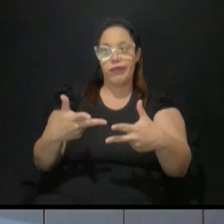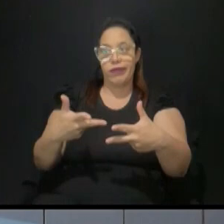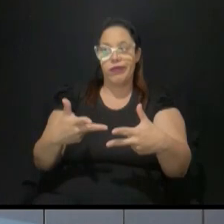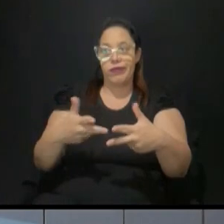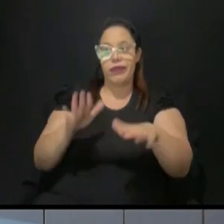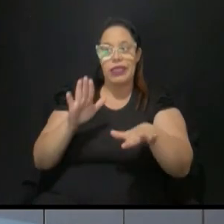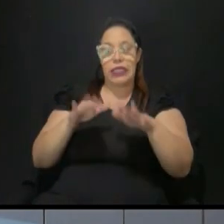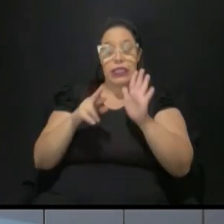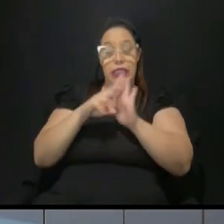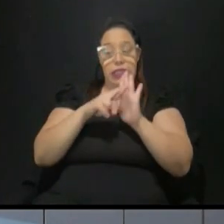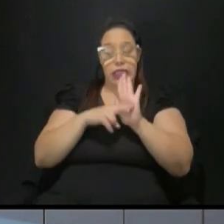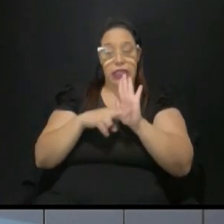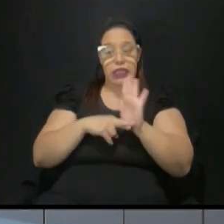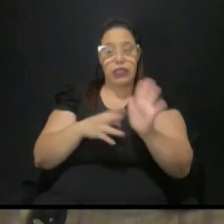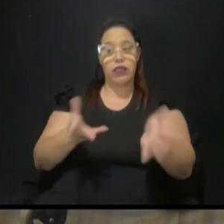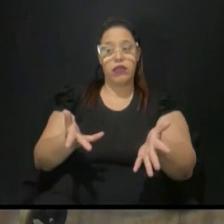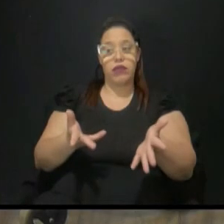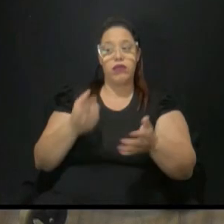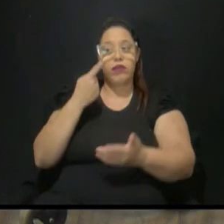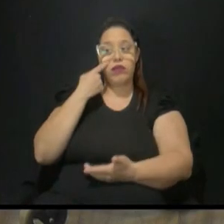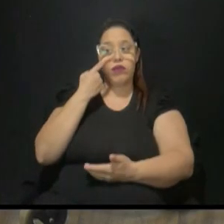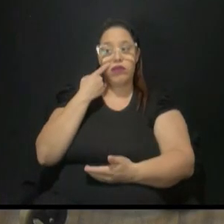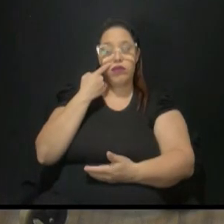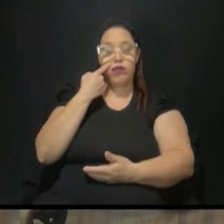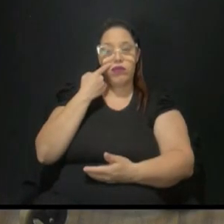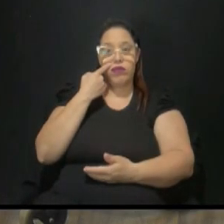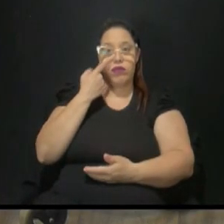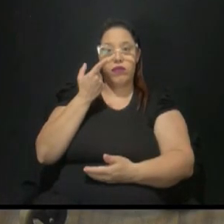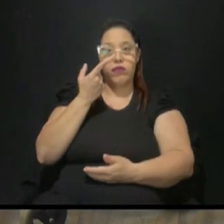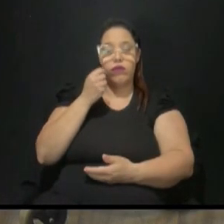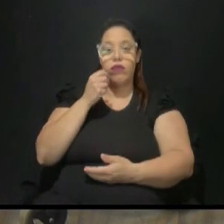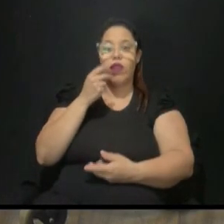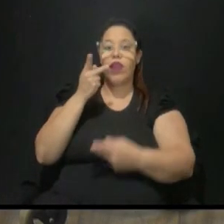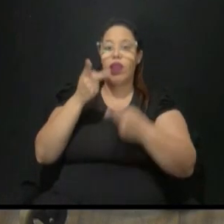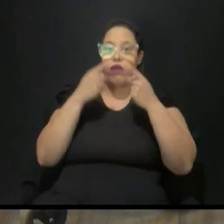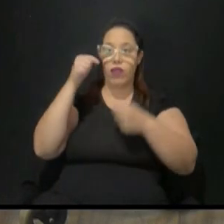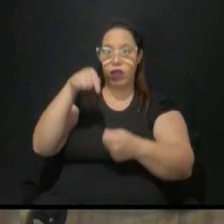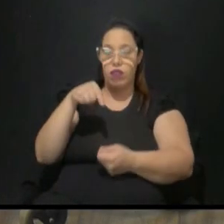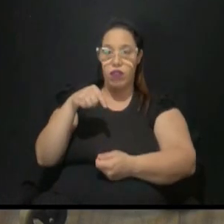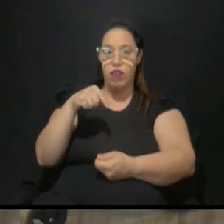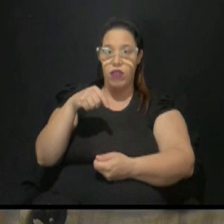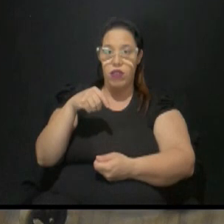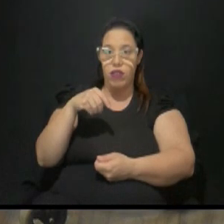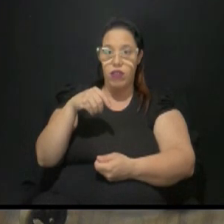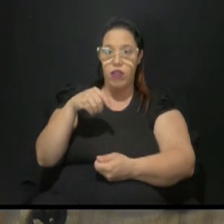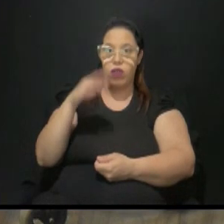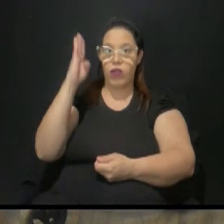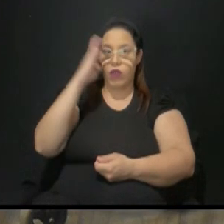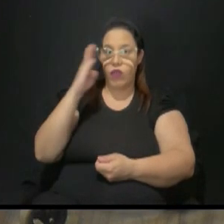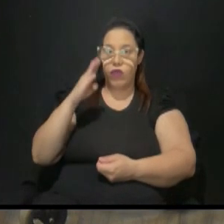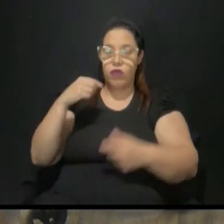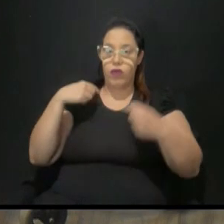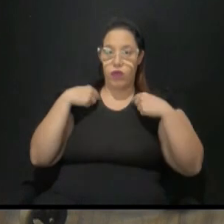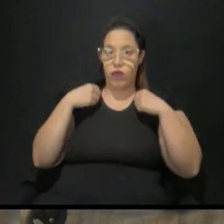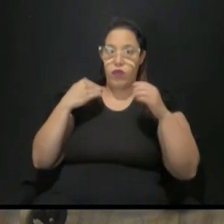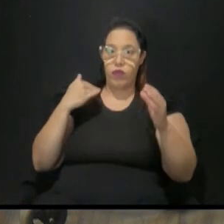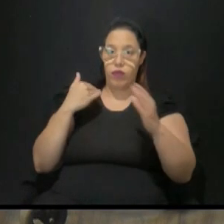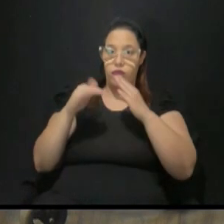uma questão, olha, então, inclusive ele fala aqui, ó, uniforme do Brasil para largada